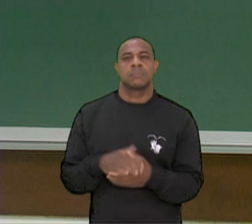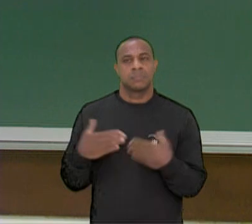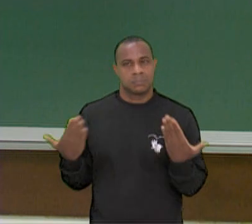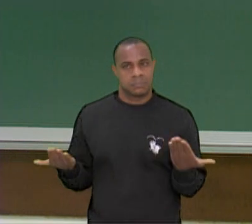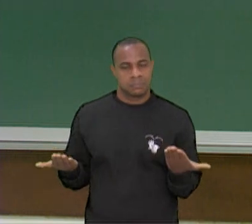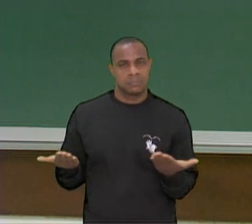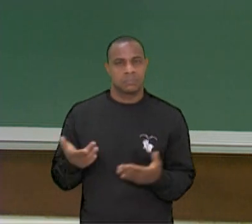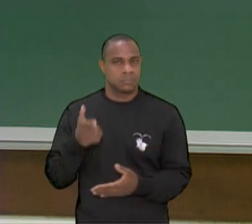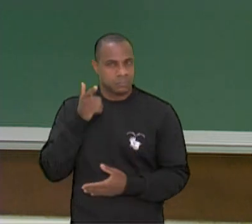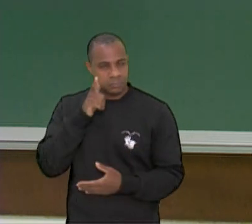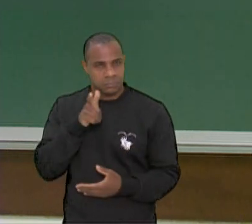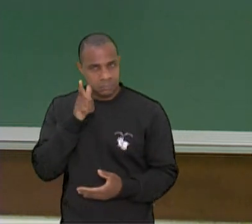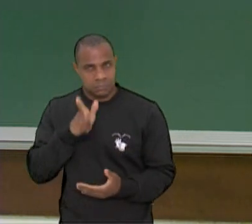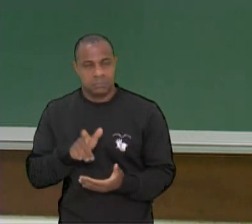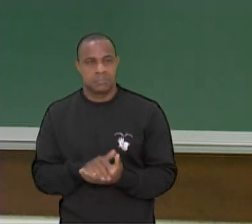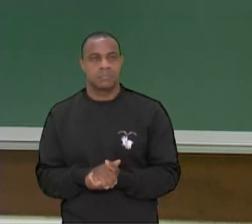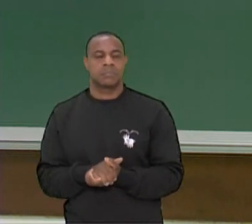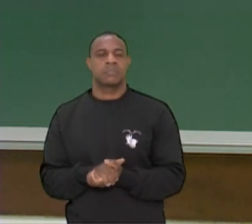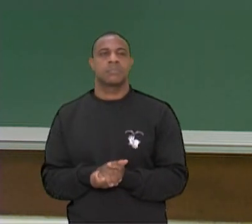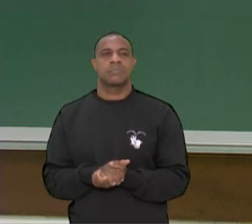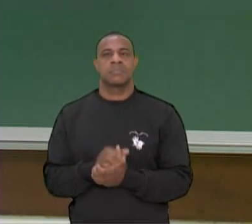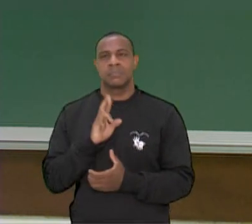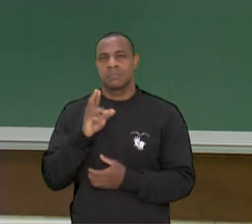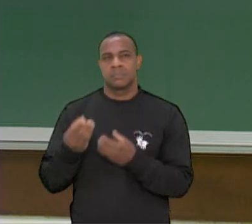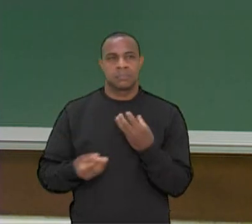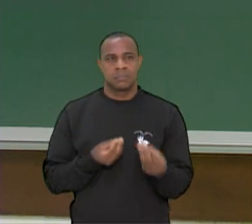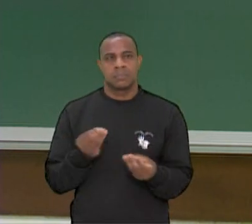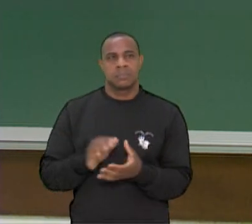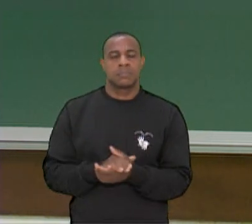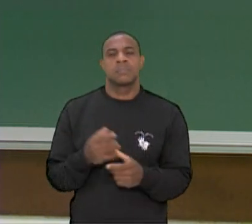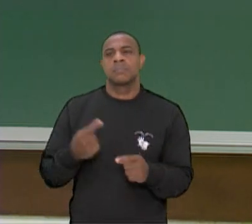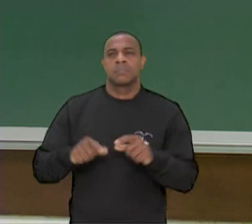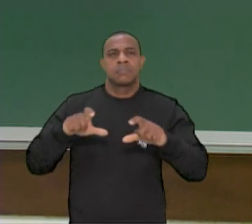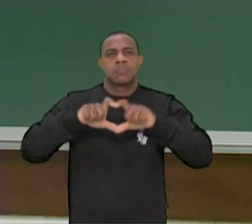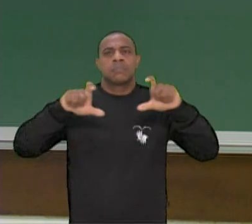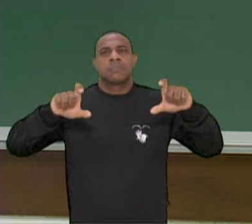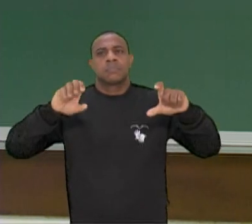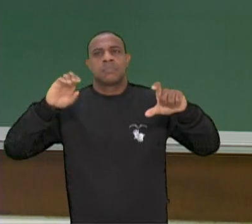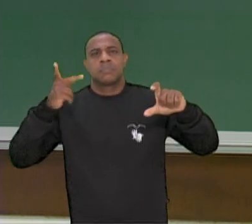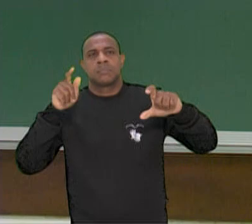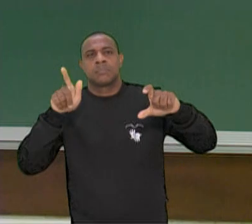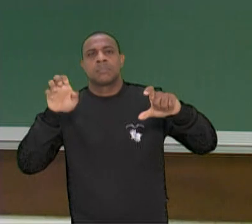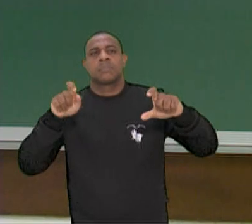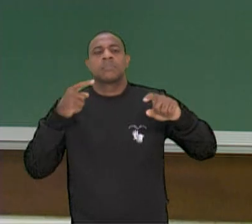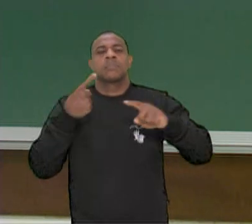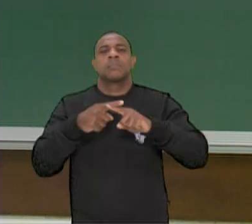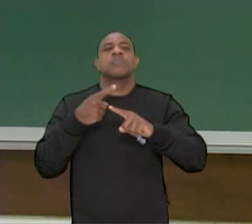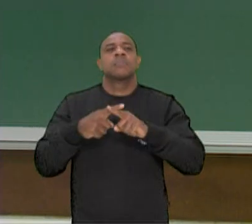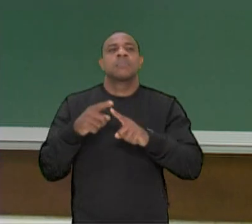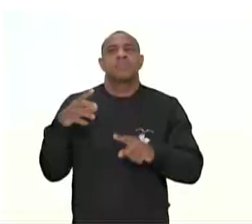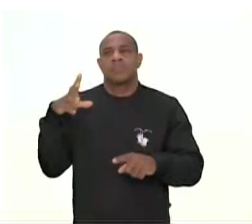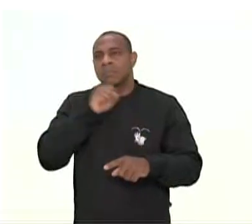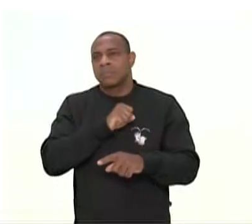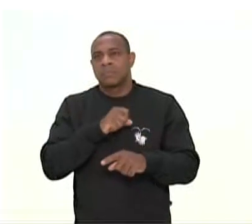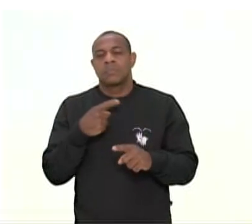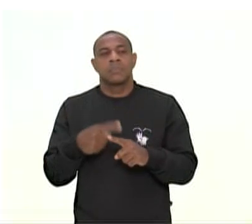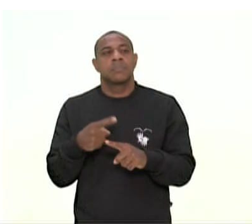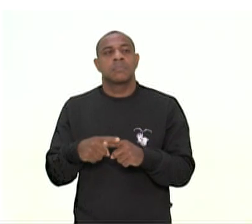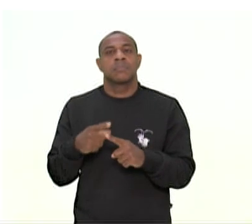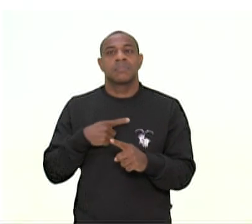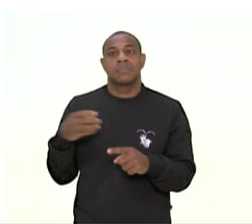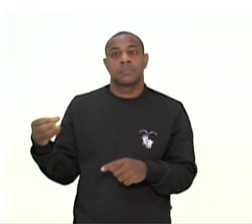E aí, meu jovem, conseguiu? Vamos à resposta? Por que a charge, então, é tida como uma narrativa efêmera? Porque ela se alimenta